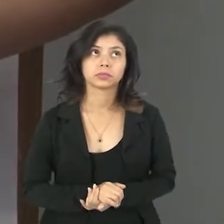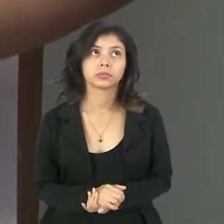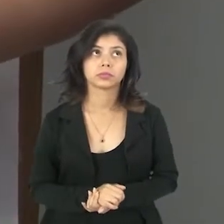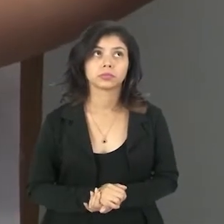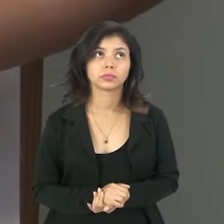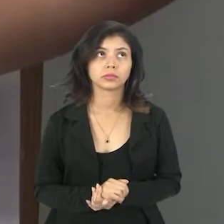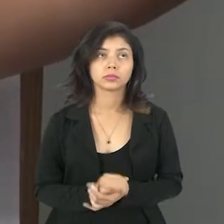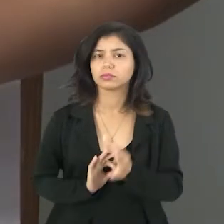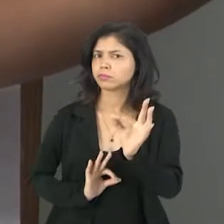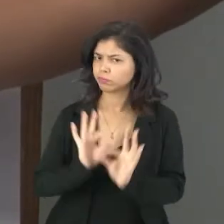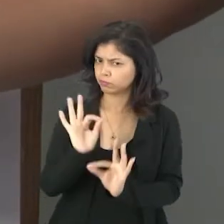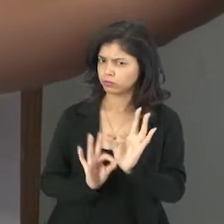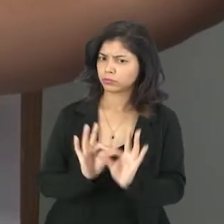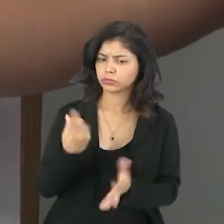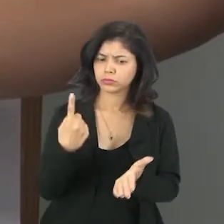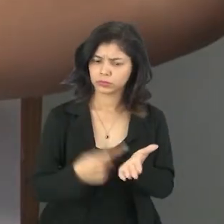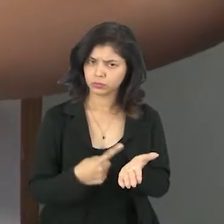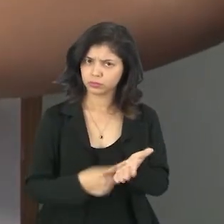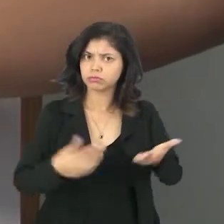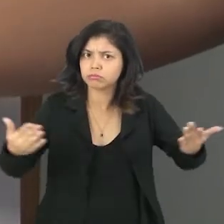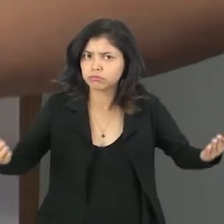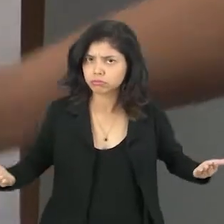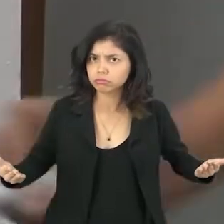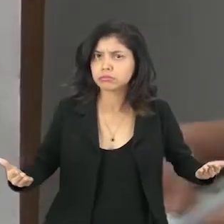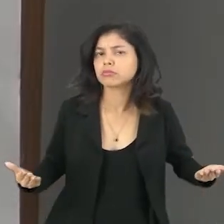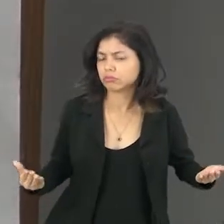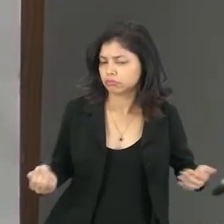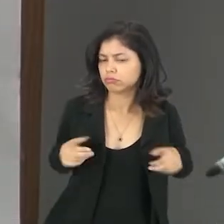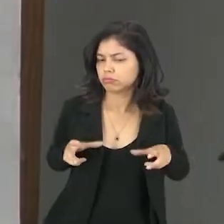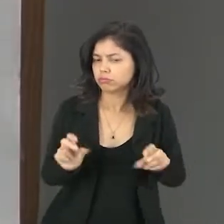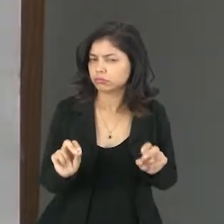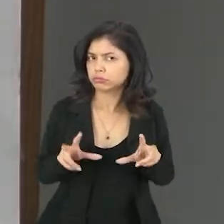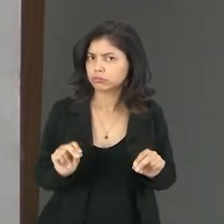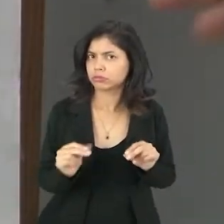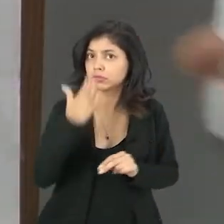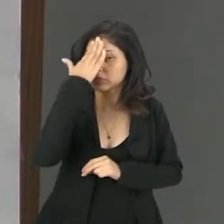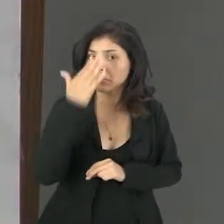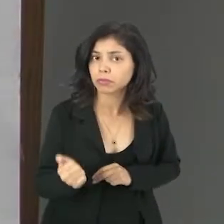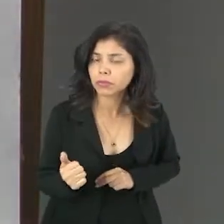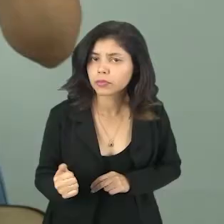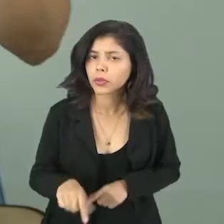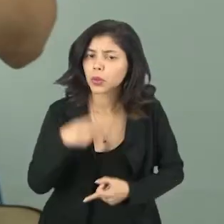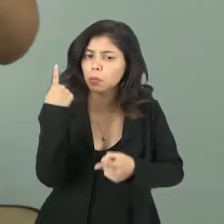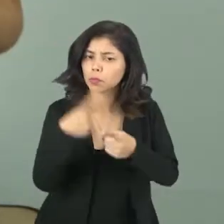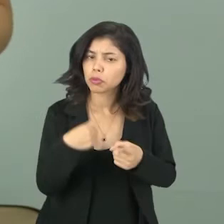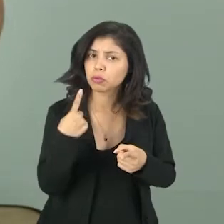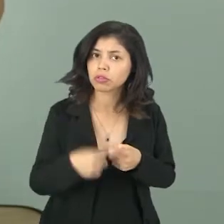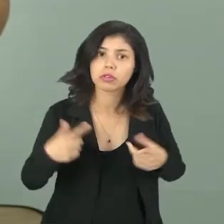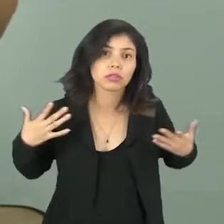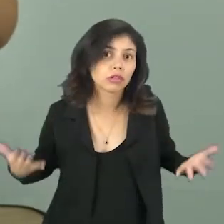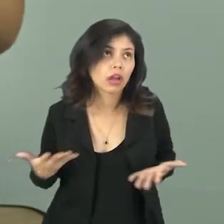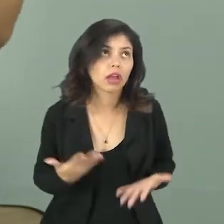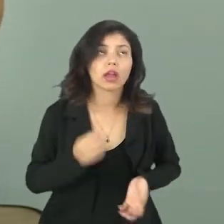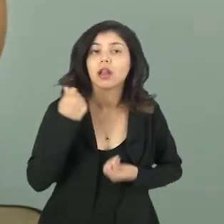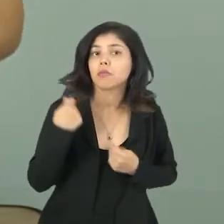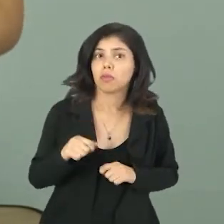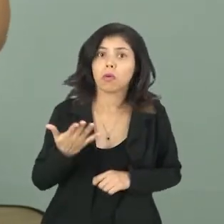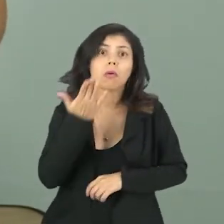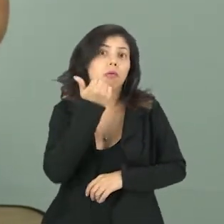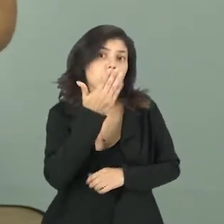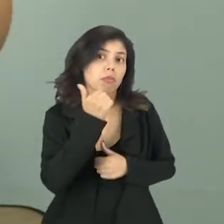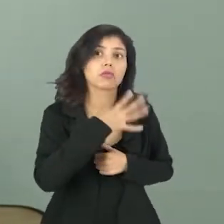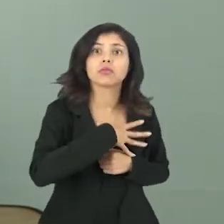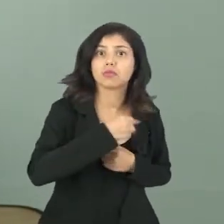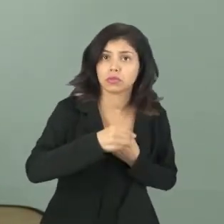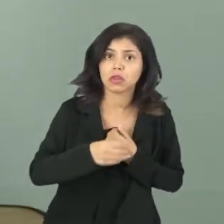foi ajustar as contas com área exter e saber o porque ela tinha